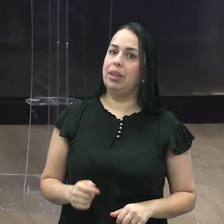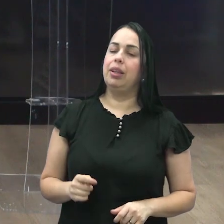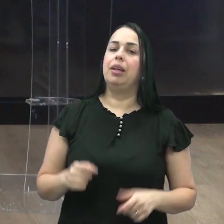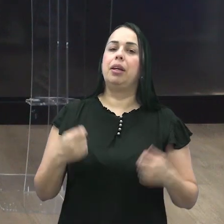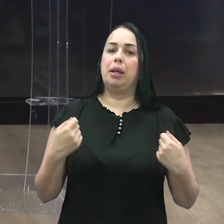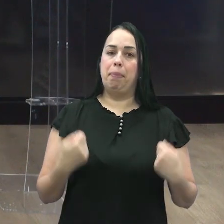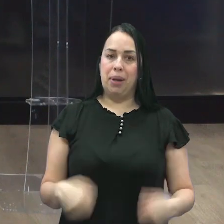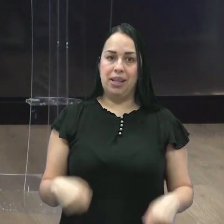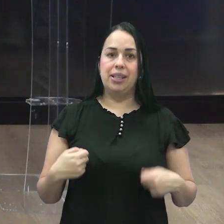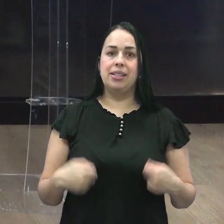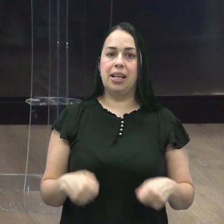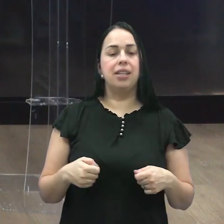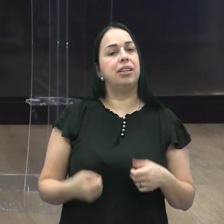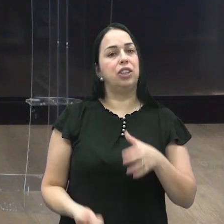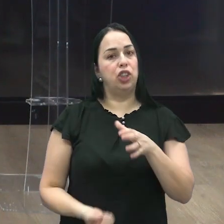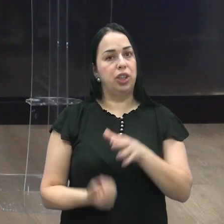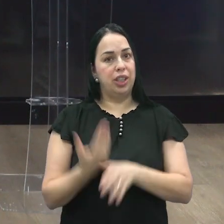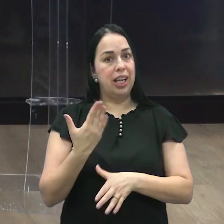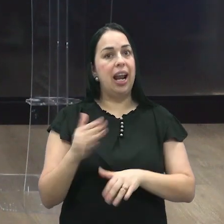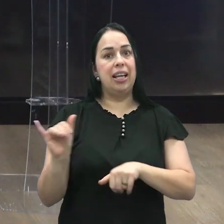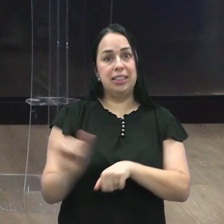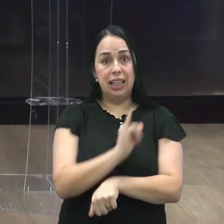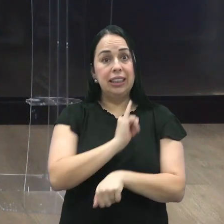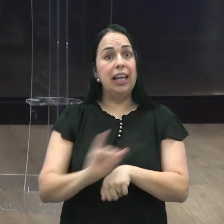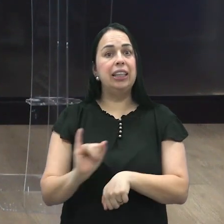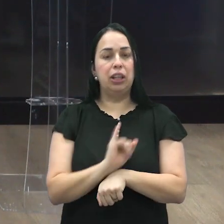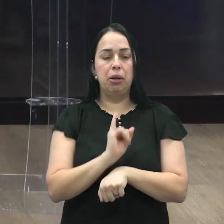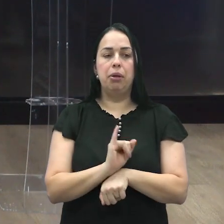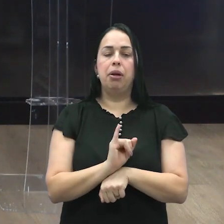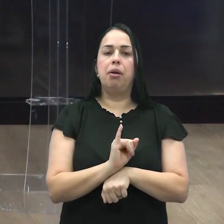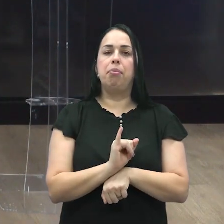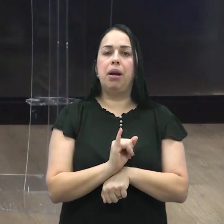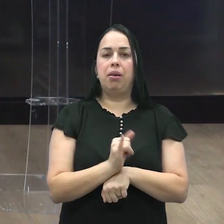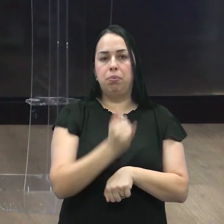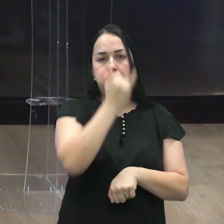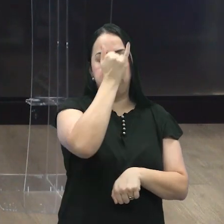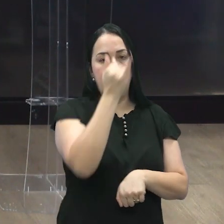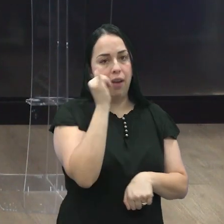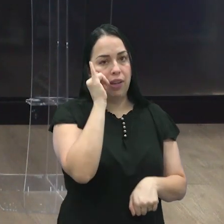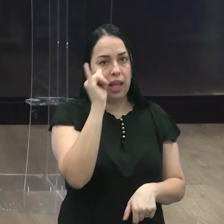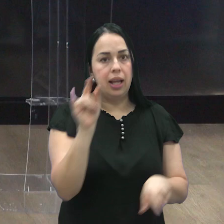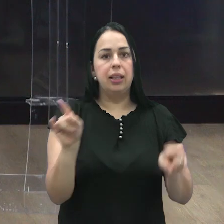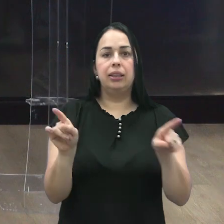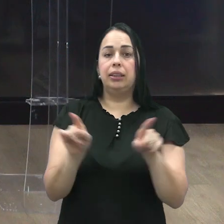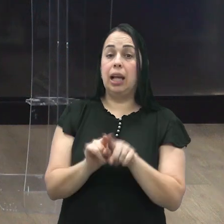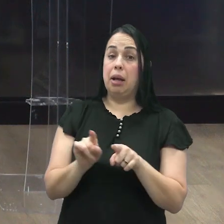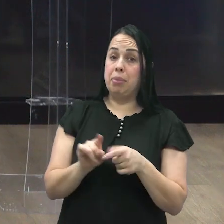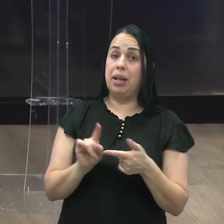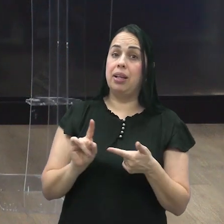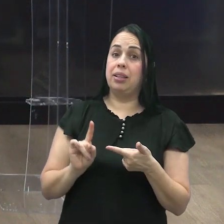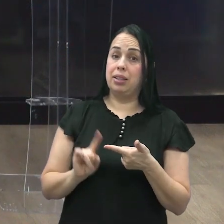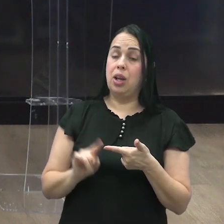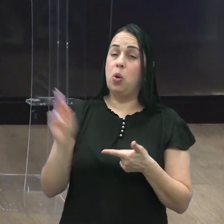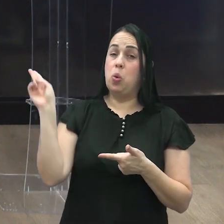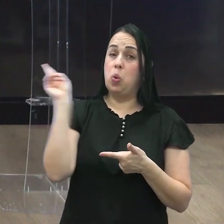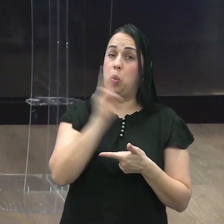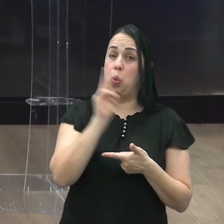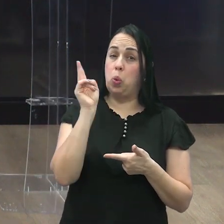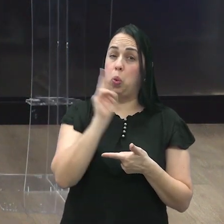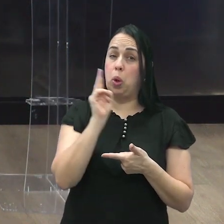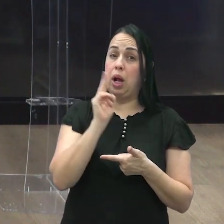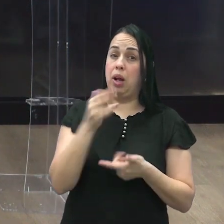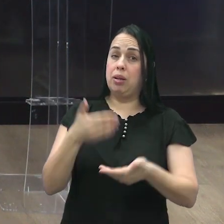vimos na reportagem, além da necessidade de implantação de medidas para evitar acidentes, existe também